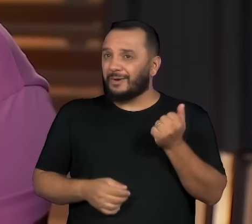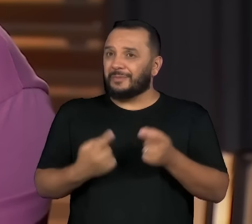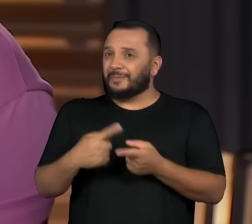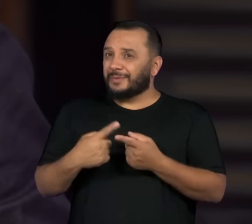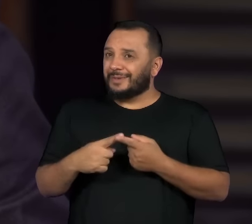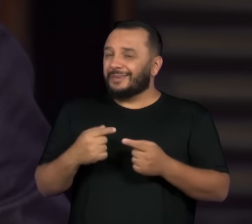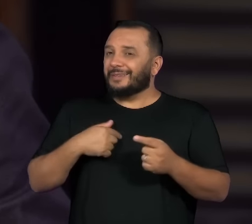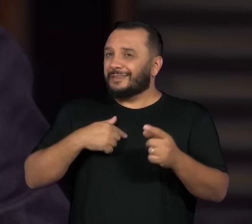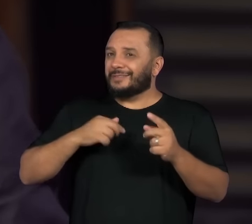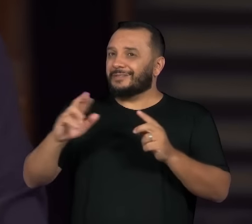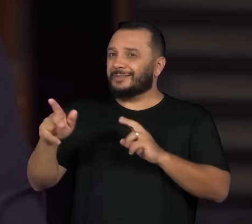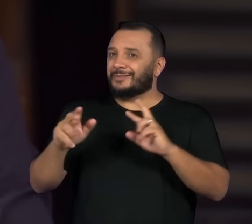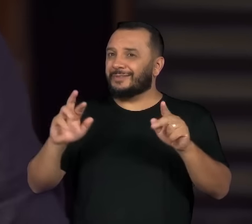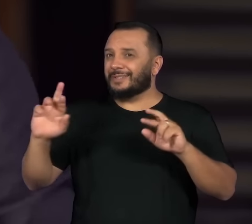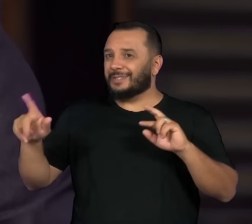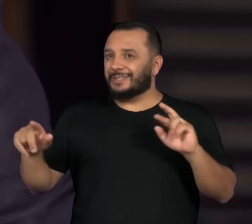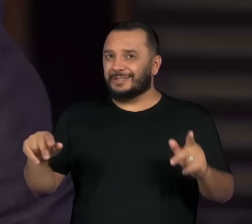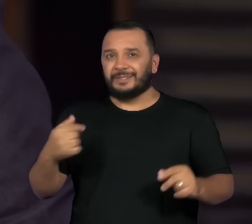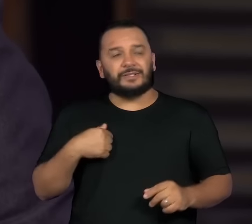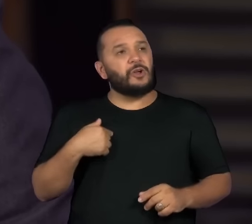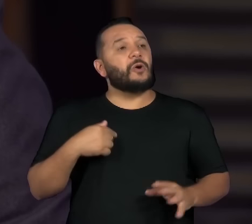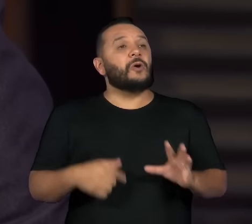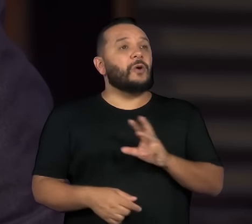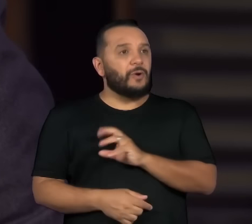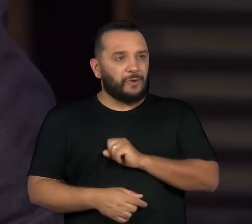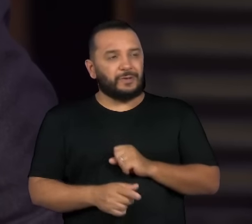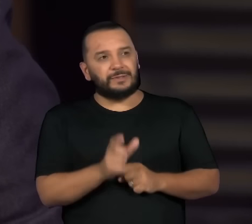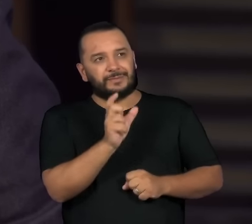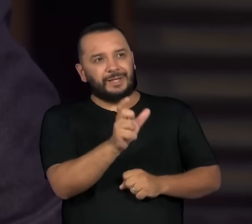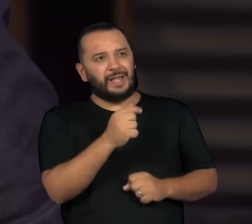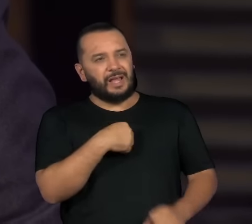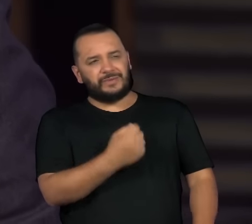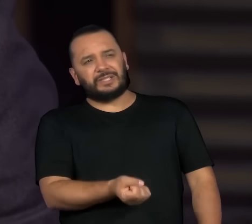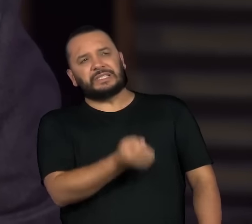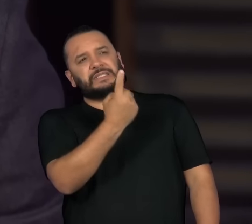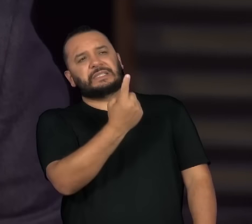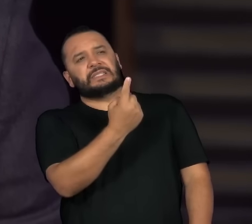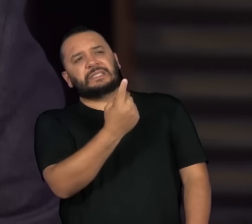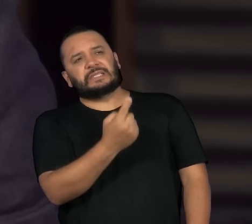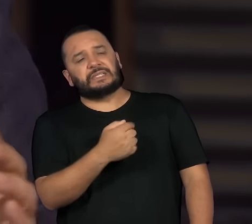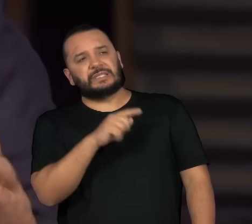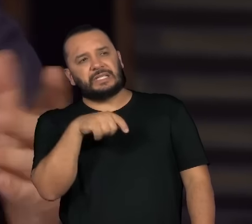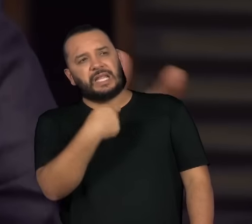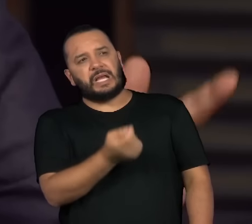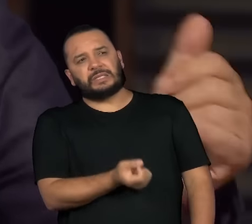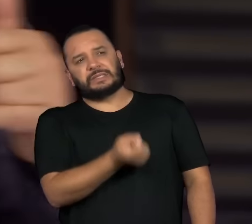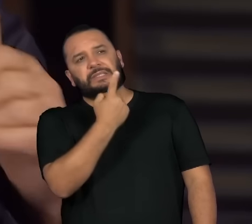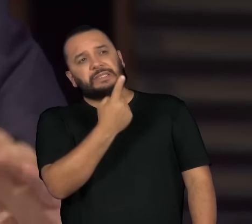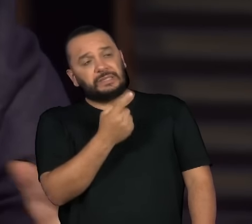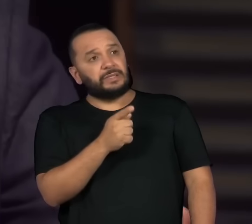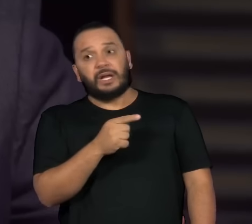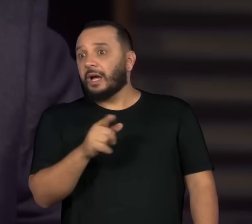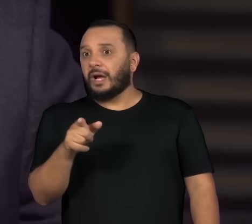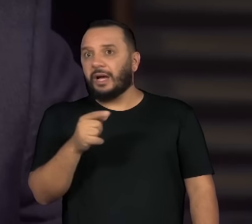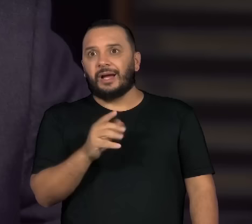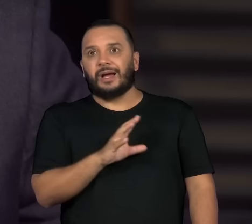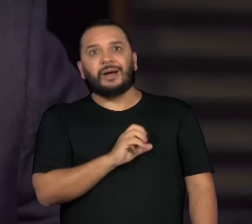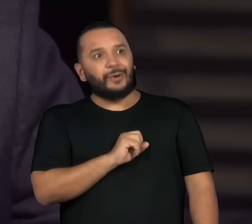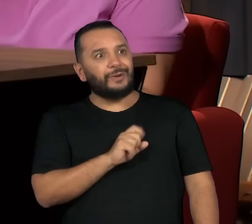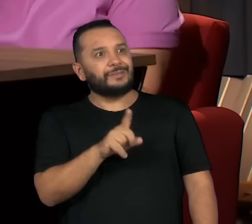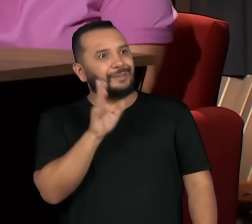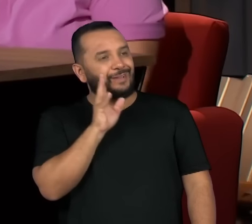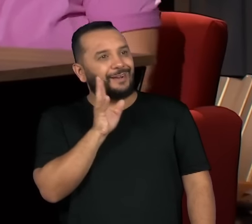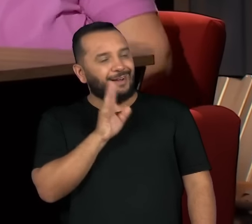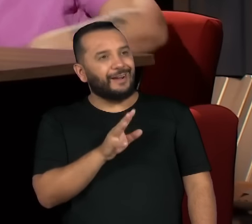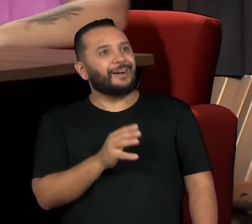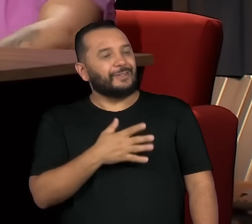mundo. Claro. E eu gosto dessa palavra, esquisito. Quando alguém fala que, tem um amigo seu esquisito, eu falo, chegou aí, puta, eu já sei que é um amigo legal.